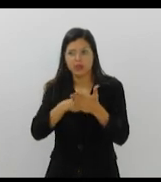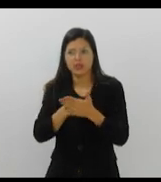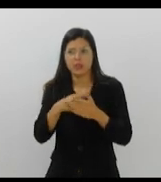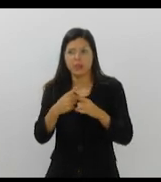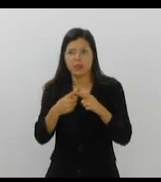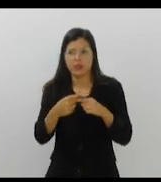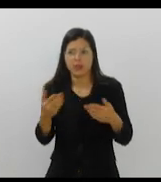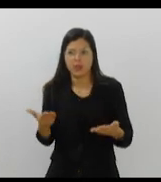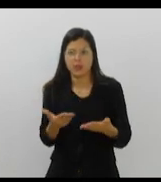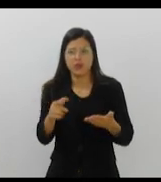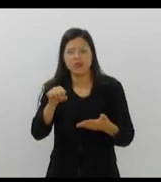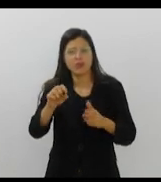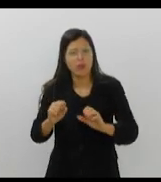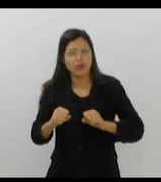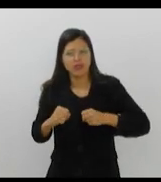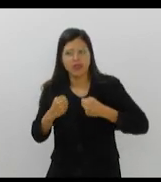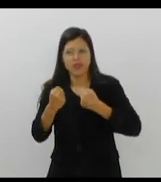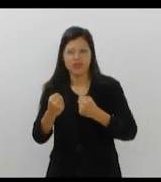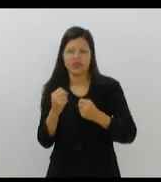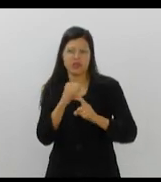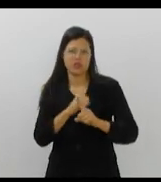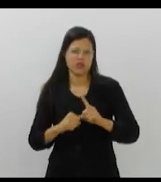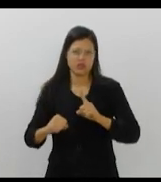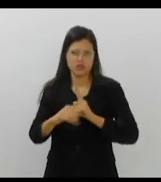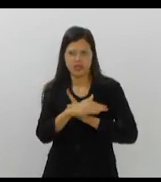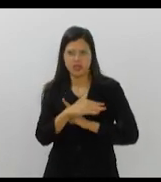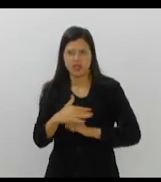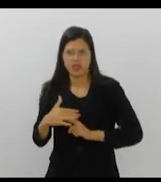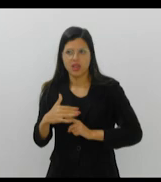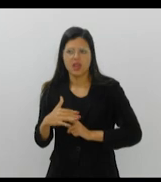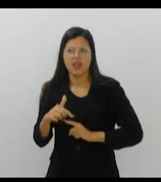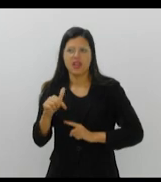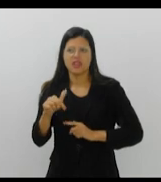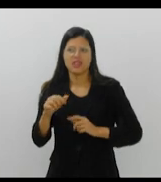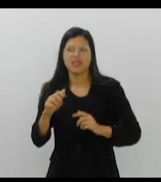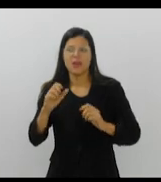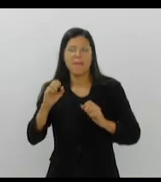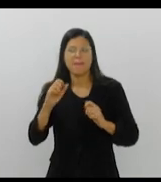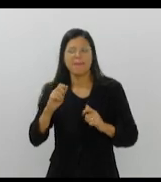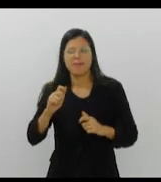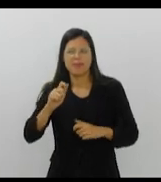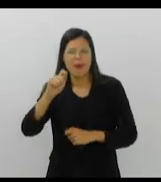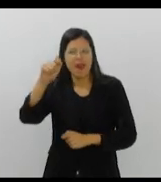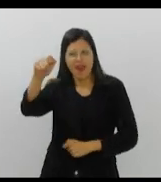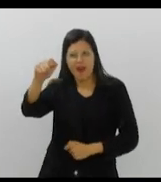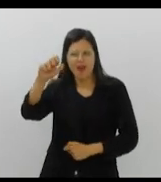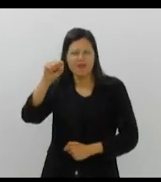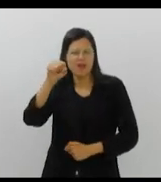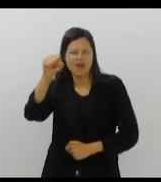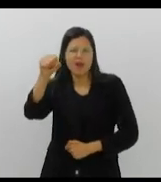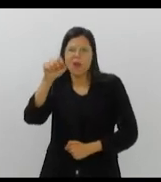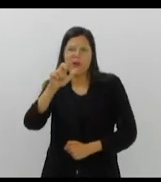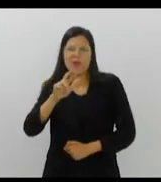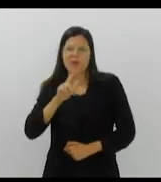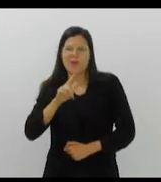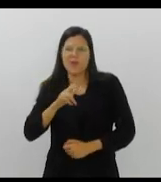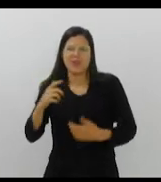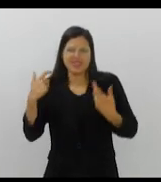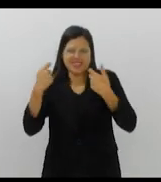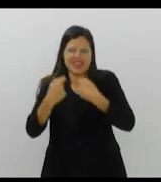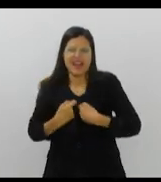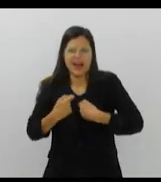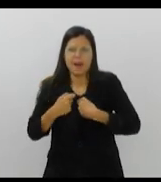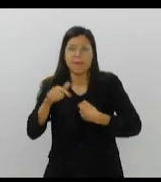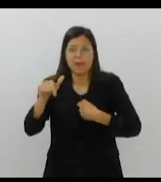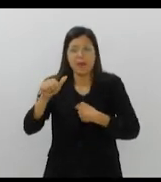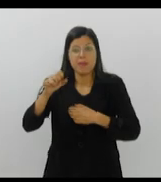você realmente é um defensor de toda a nossa sociedade. Meu herói não usa capa, não. Meu herói usa farda. E é você, meu irmão. Deus abençoe, tá? Força e